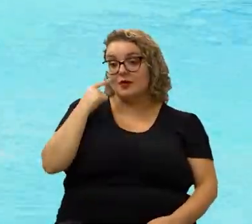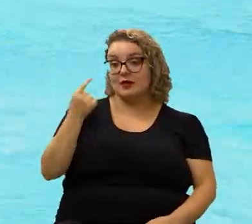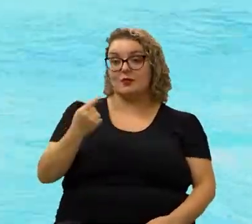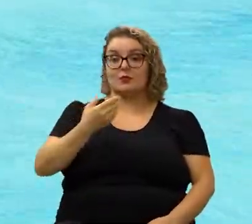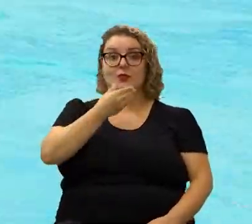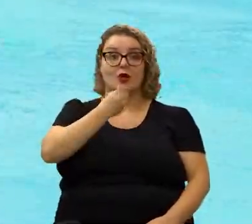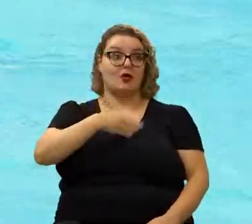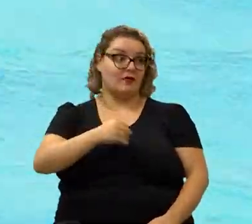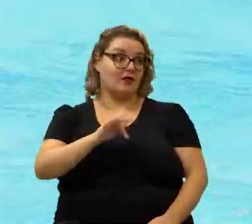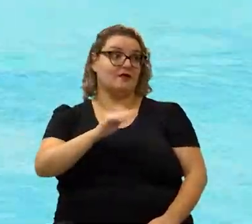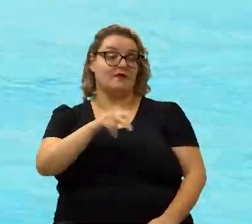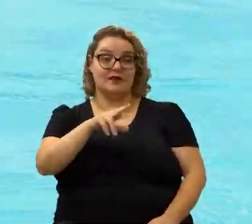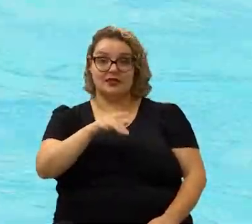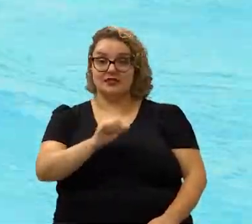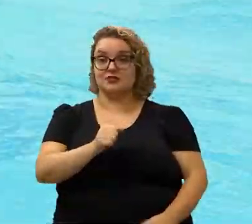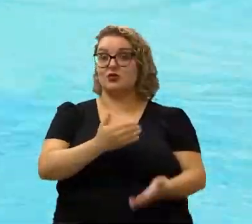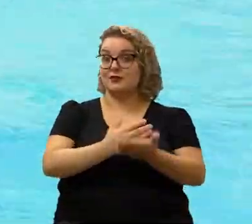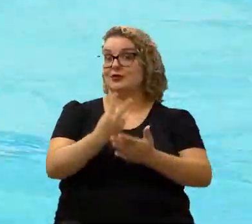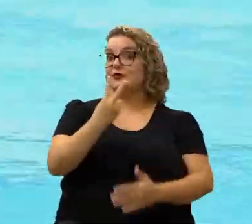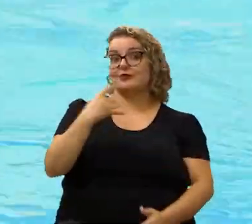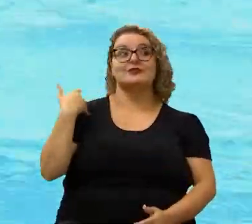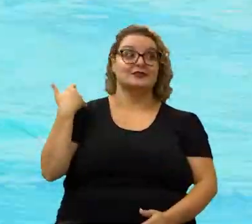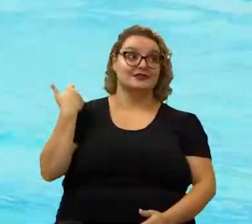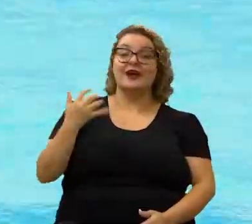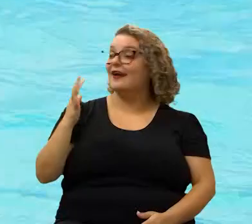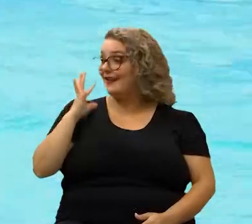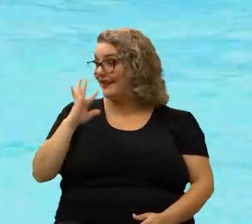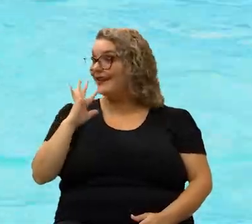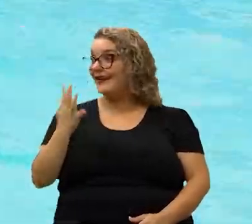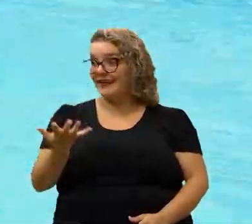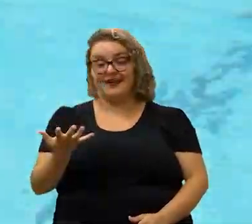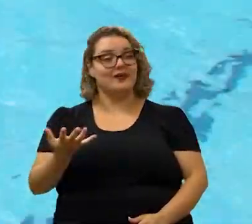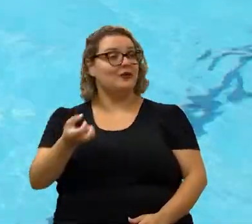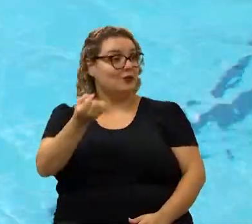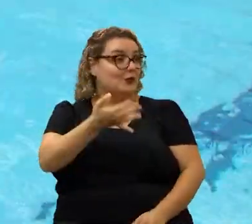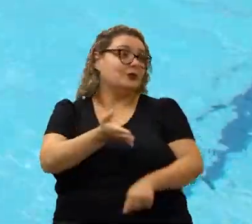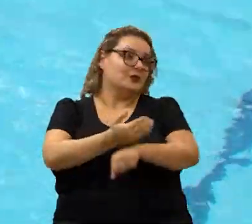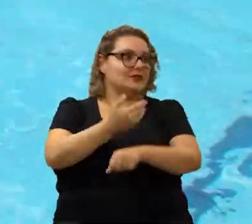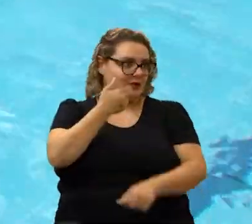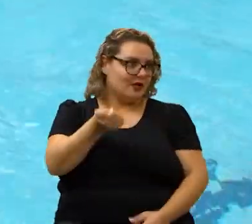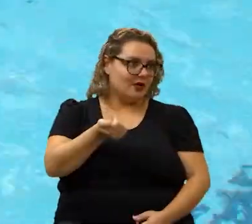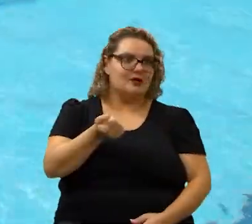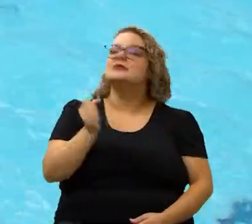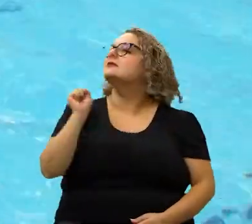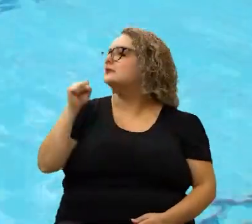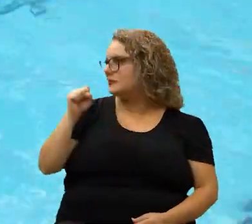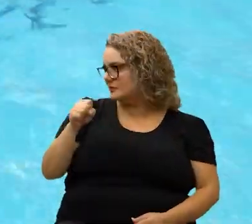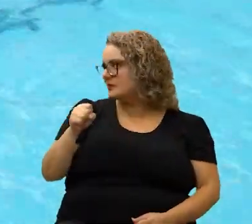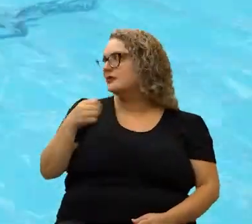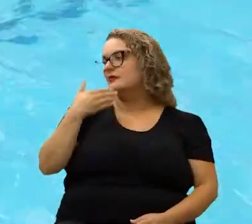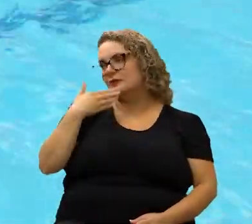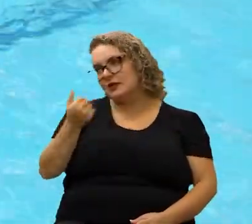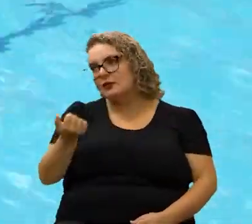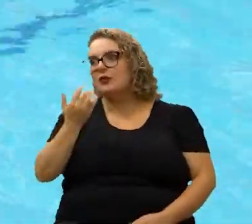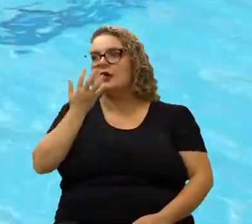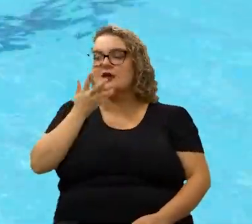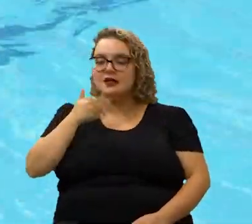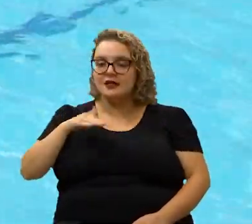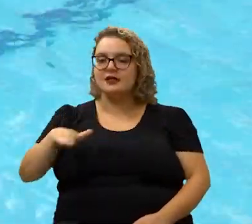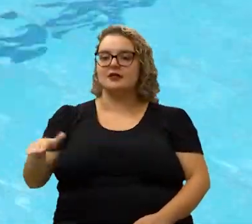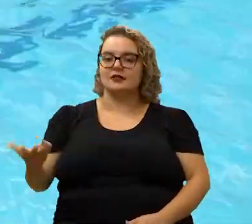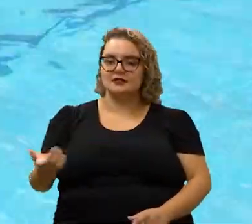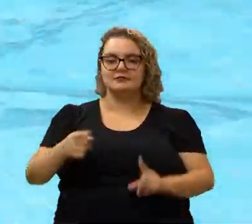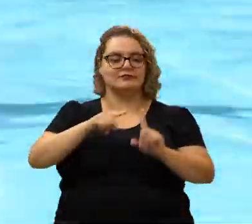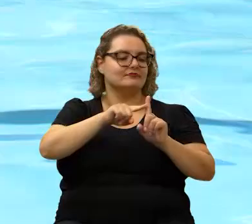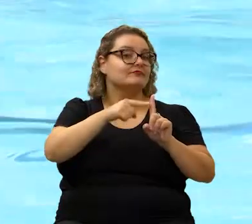você ter uma noção, meu filho Francisco começou a natação com 2 anos. Bacana. Então quer dizer, quanto mais cedo começar, melhor.